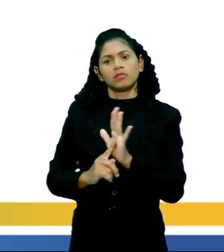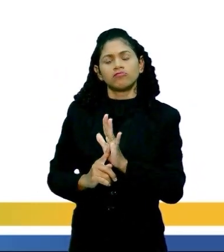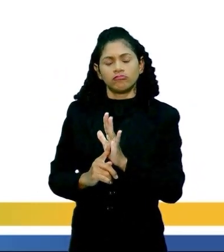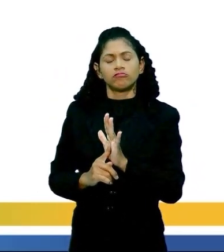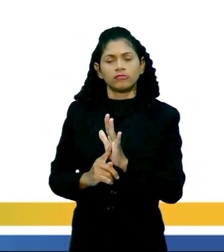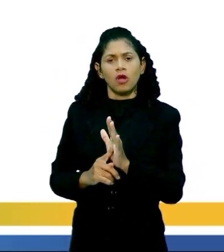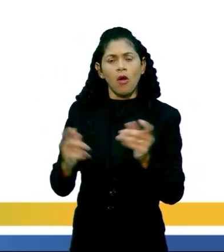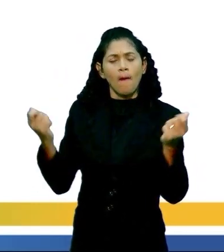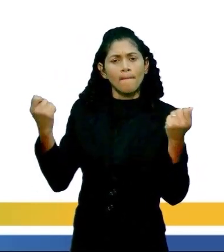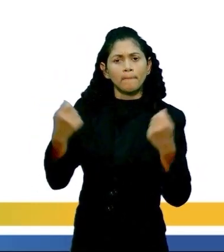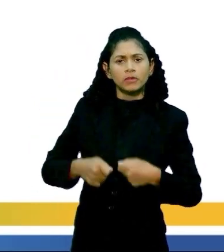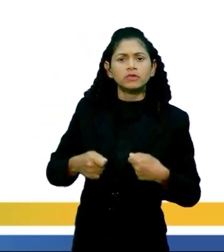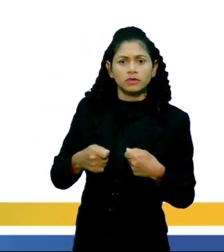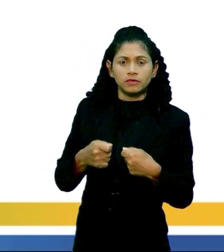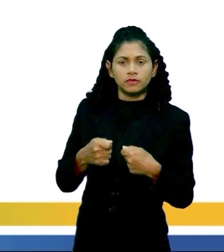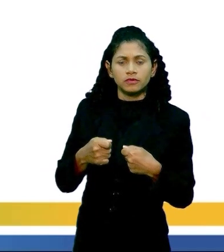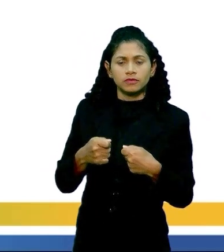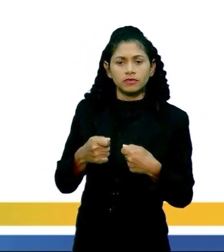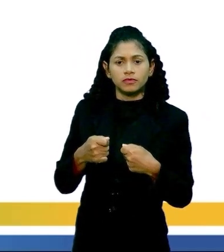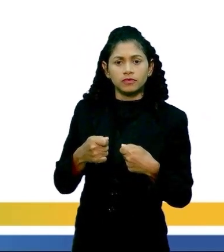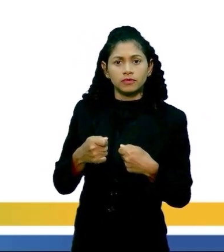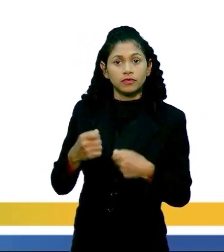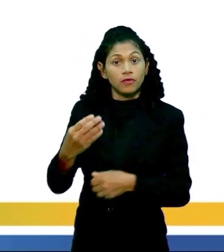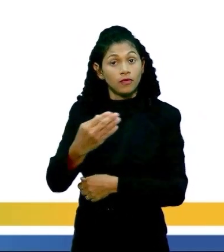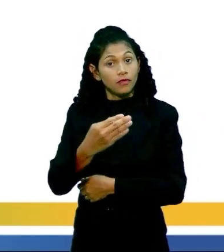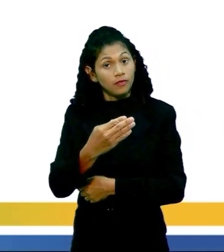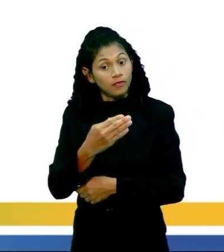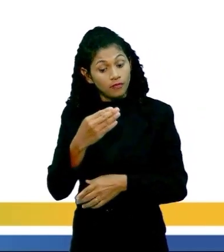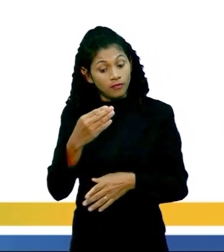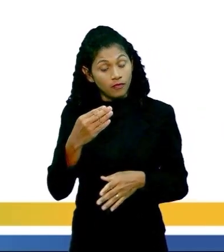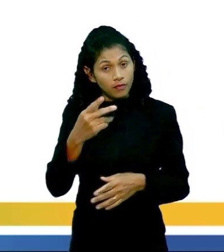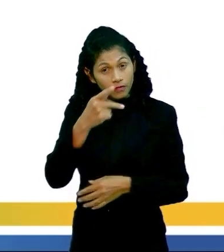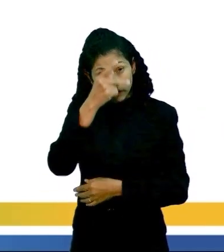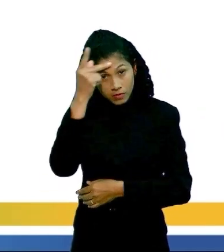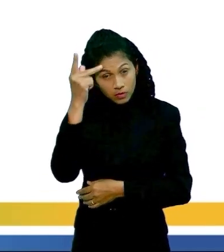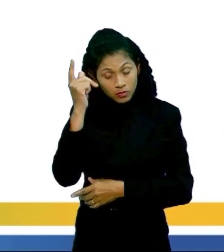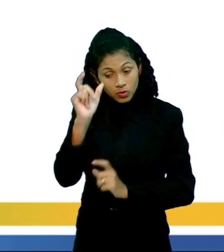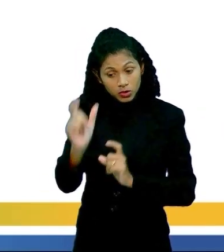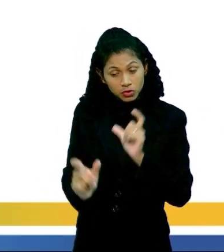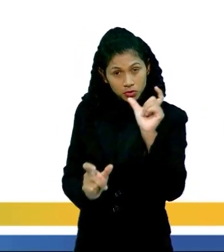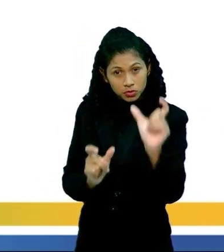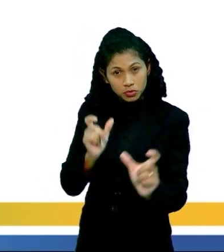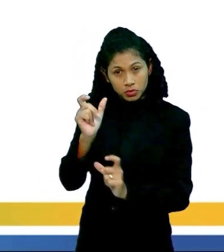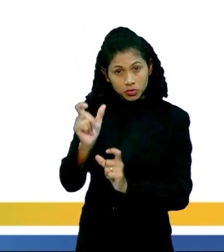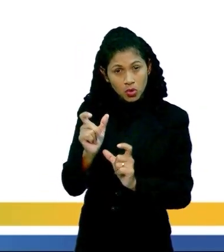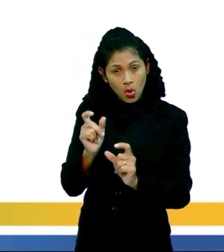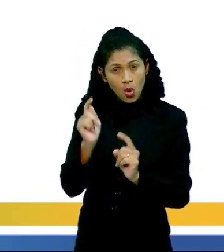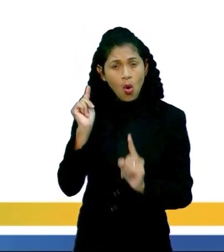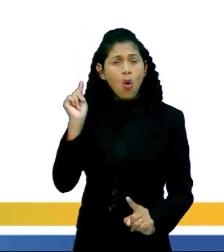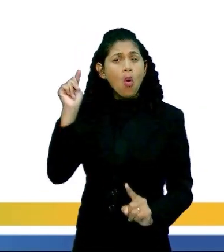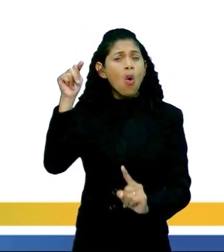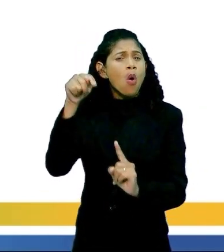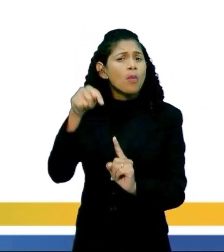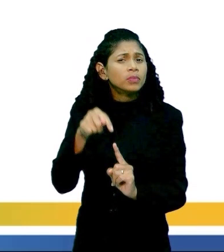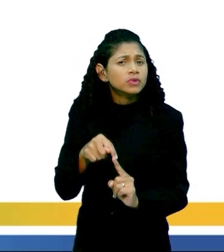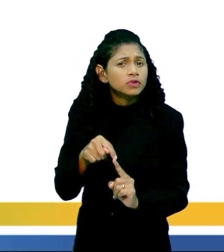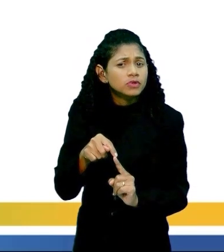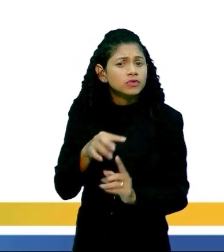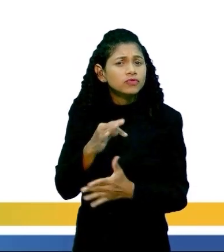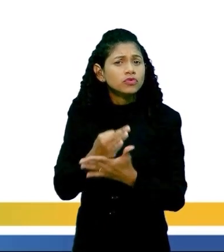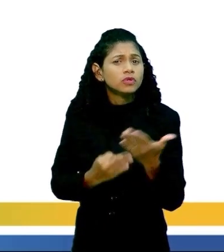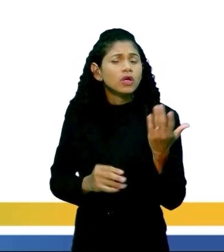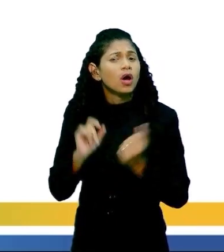o provável público-alvo, o texto foi construído com a intenção de... Então, galera, observe que ele